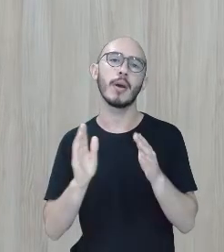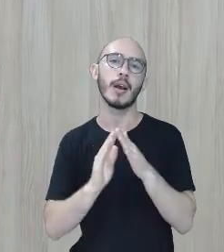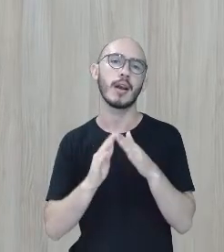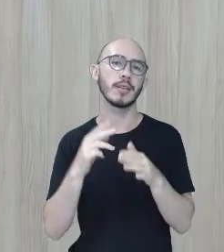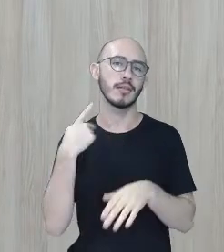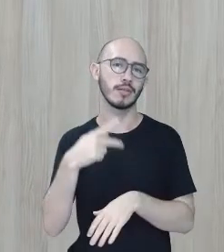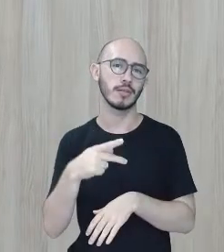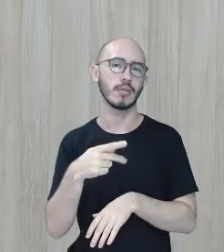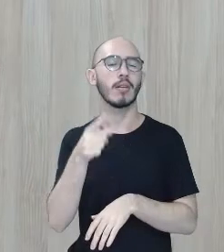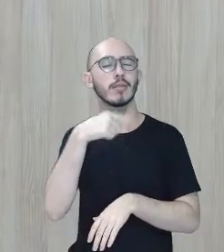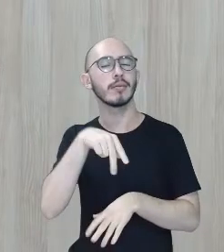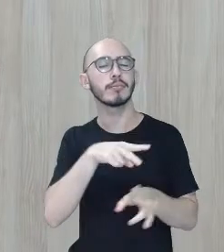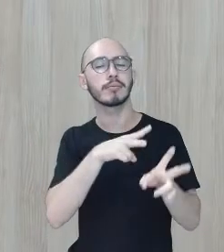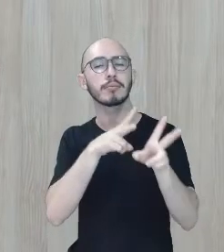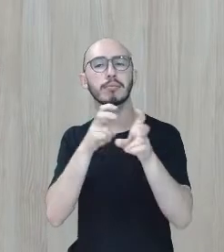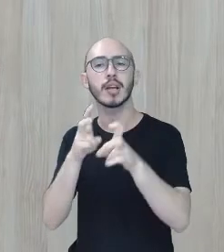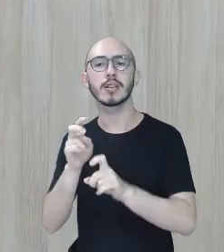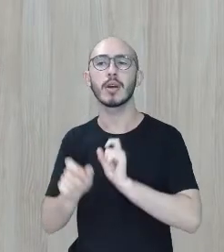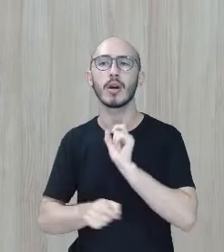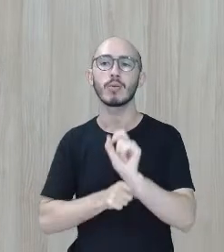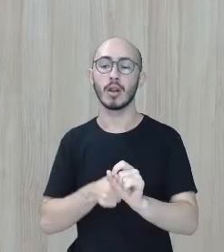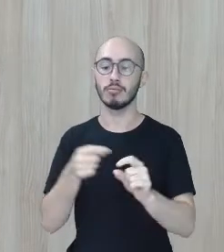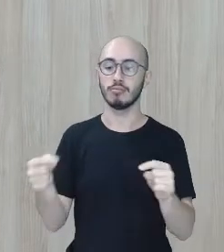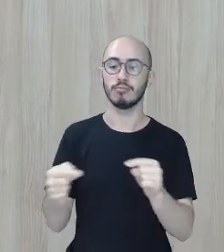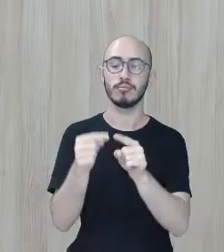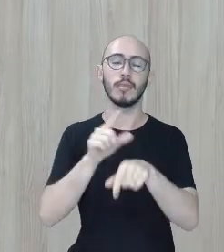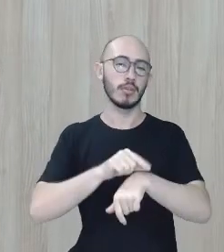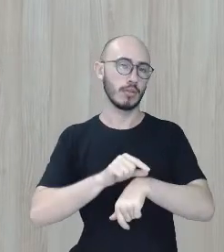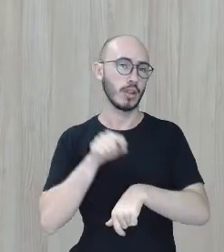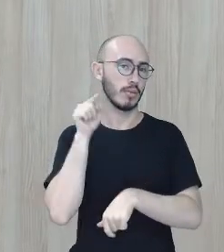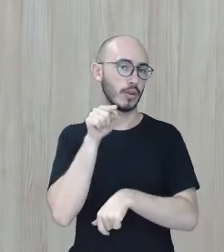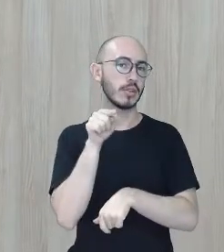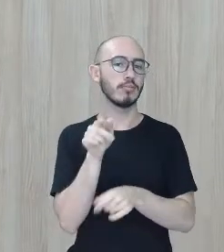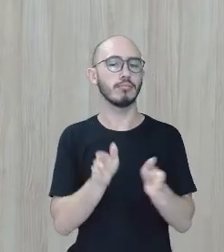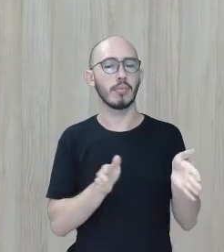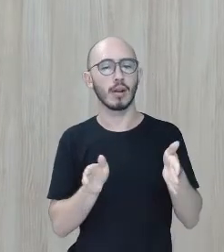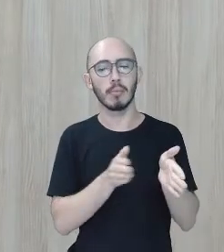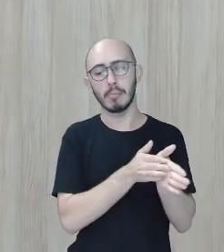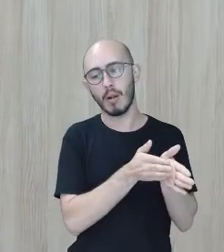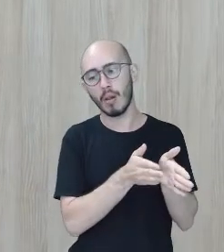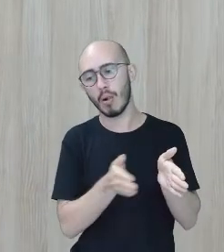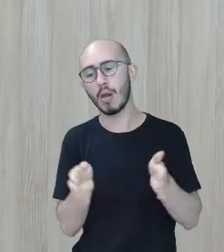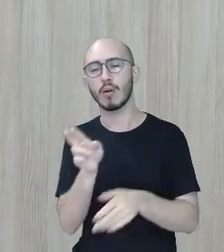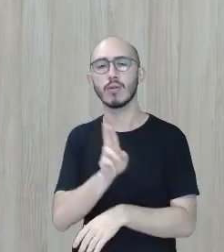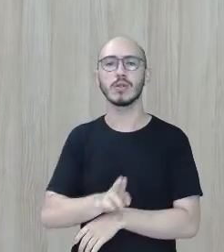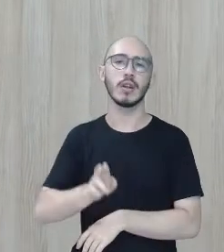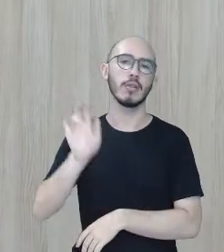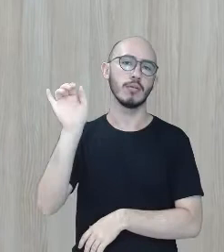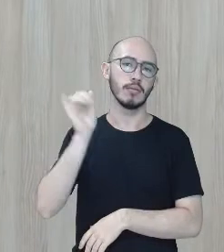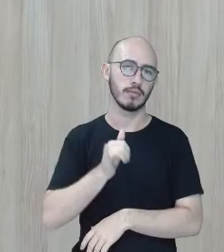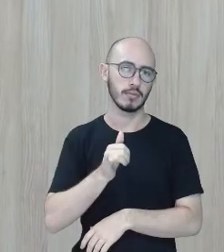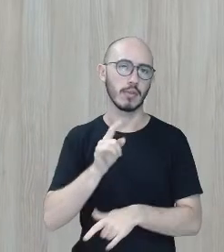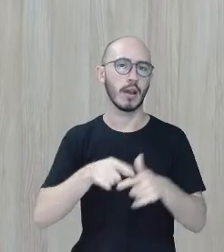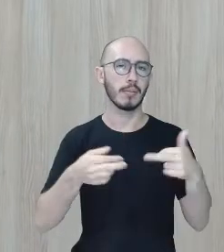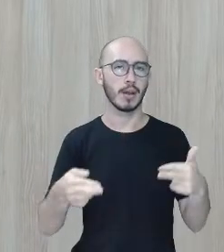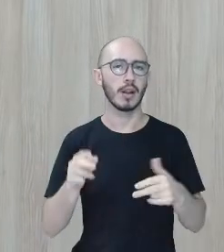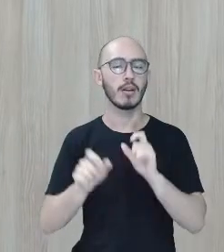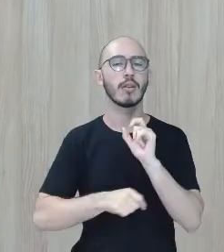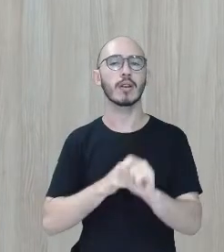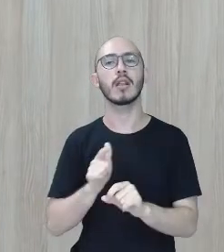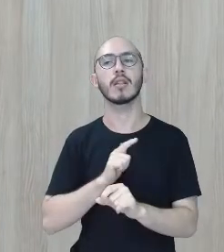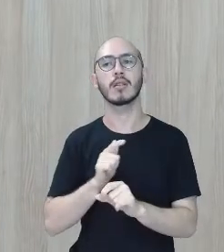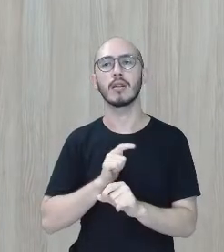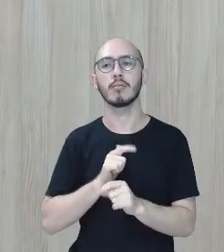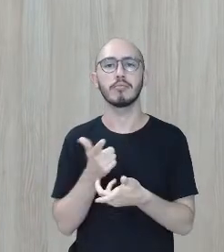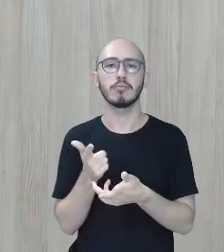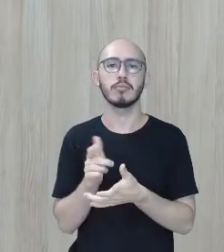Então, você vai ver que, de acordo com o tempo que você passa utilizando aquele aparelho, você gasta mais ou